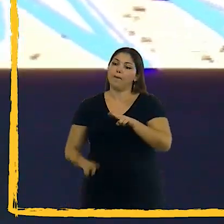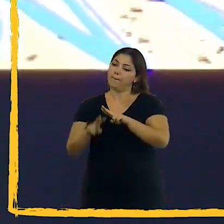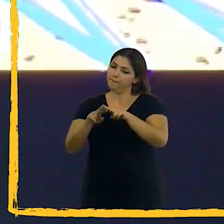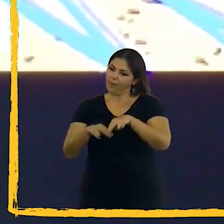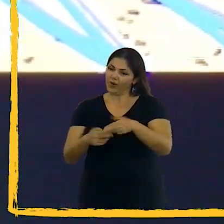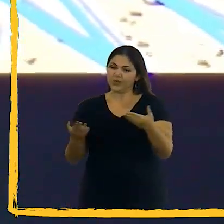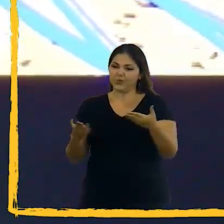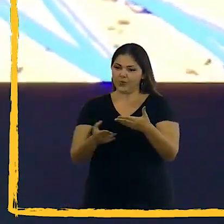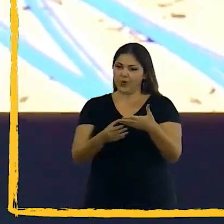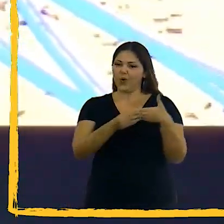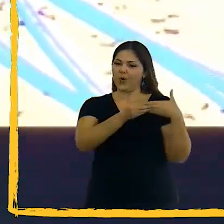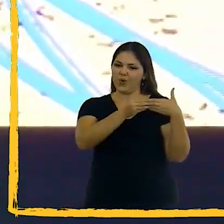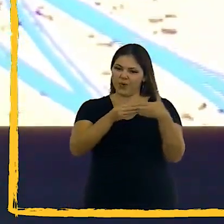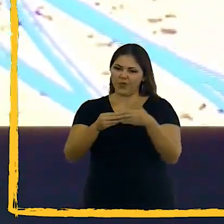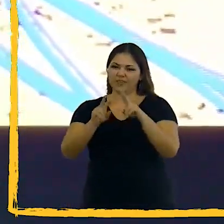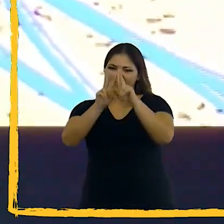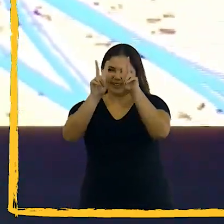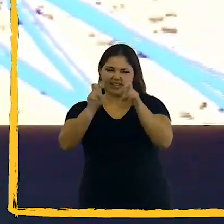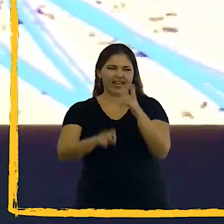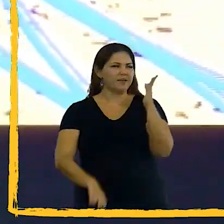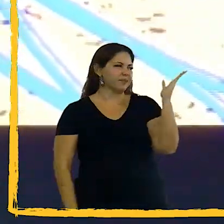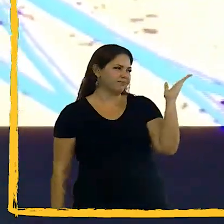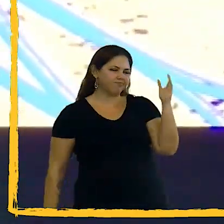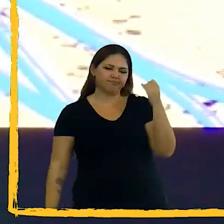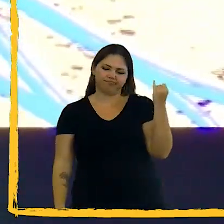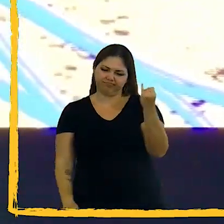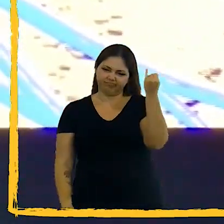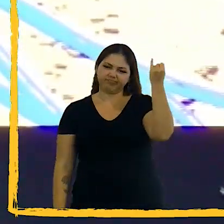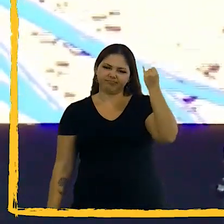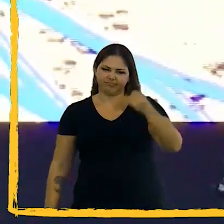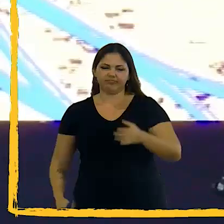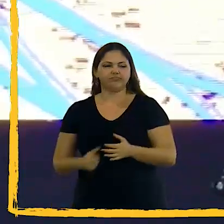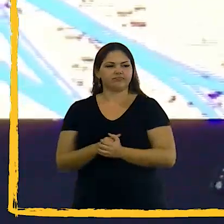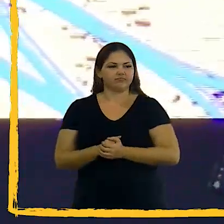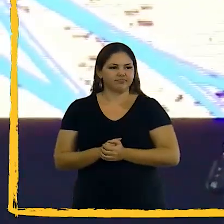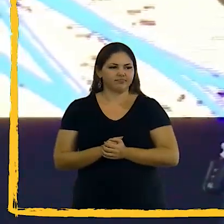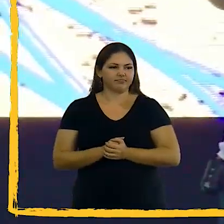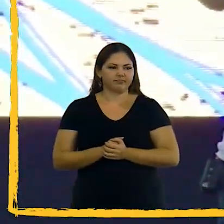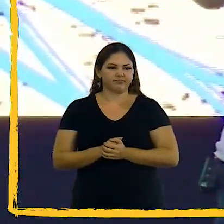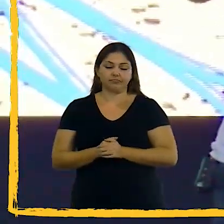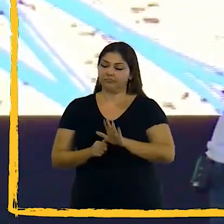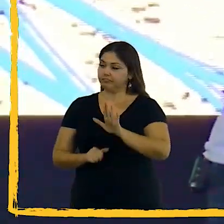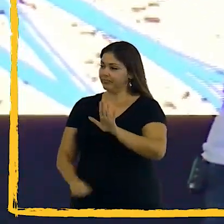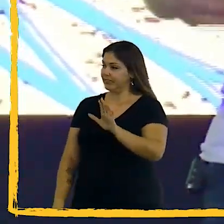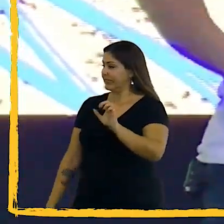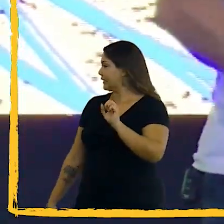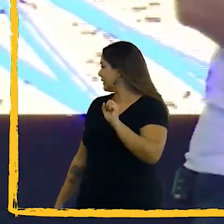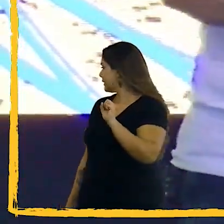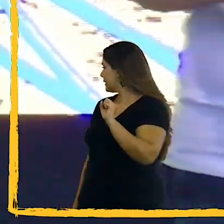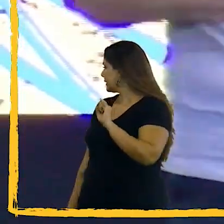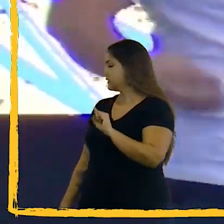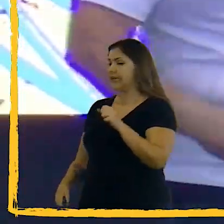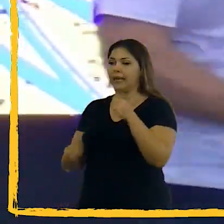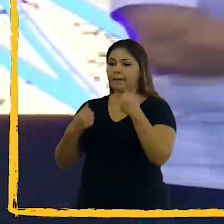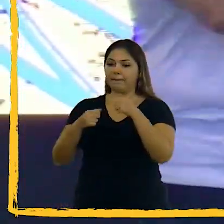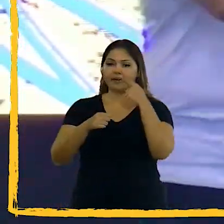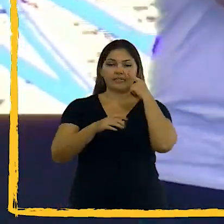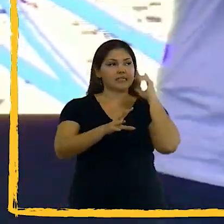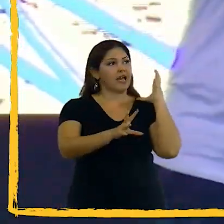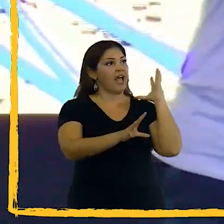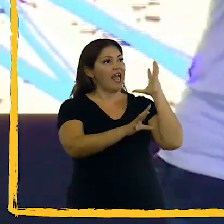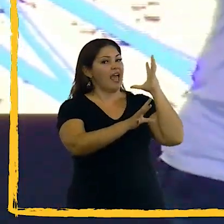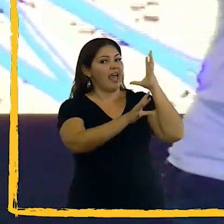para você que é altamente importante Davi Se eu precisar fazer uma revisão às